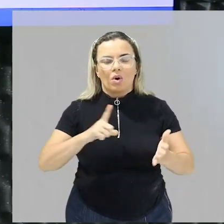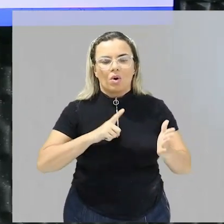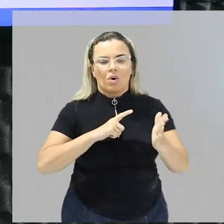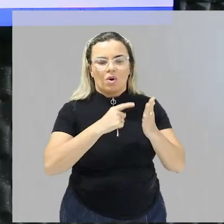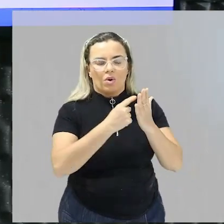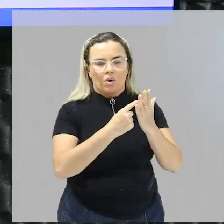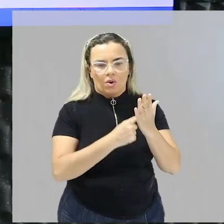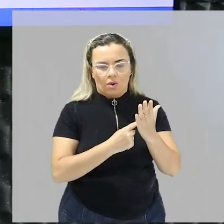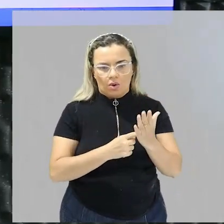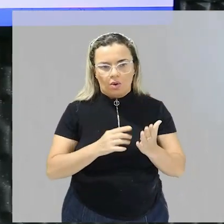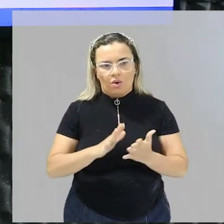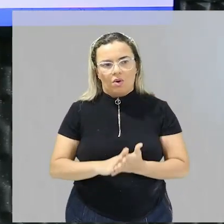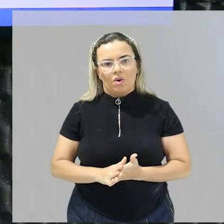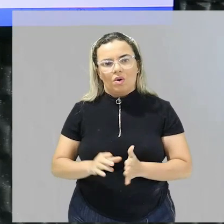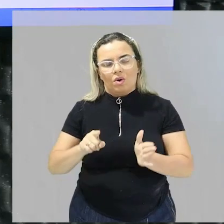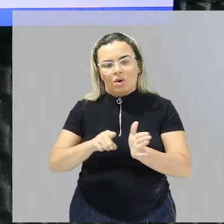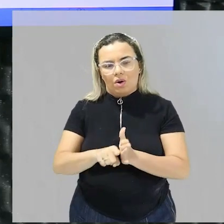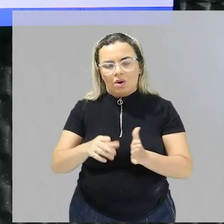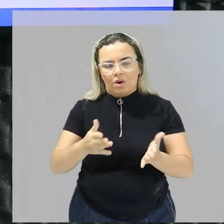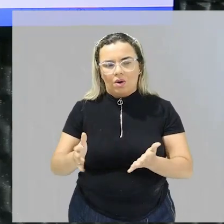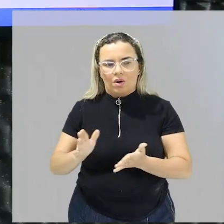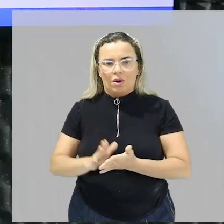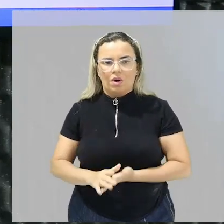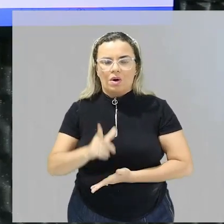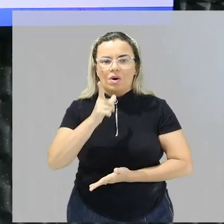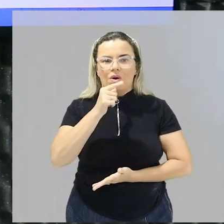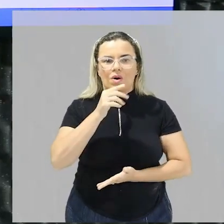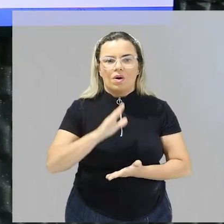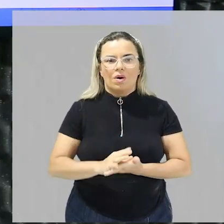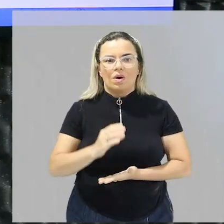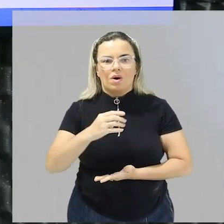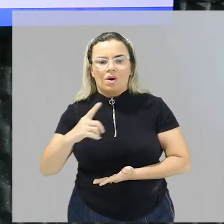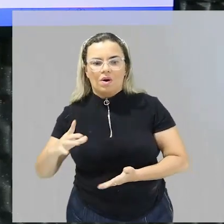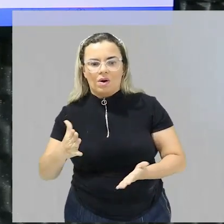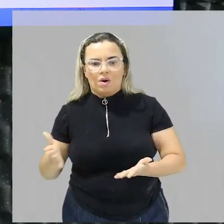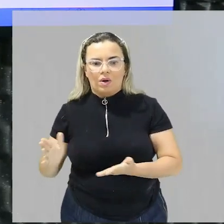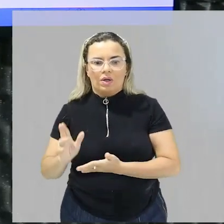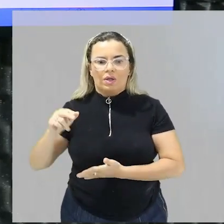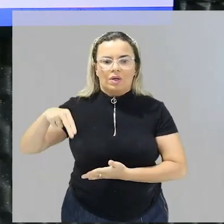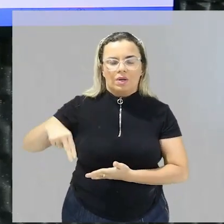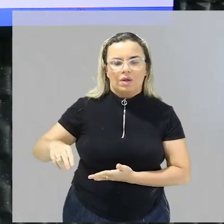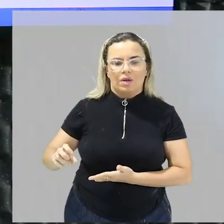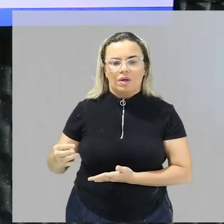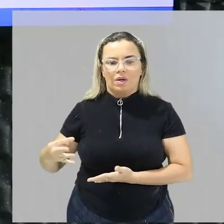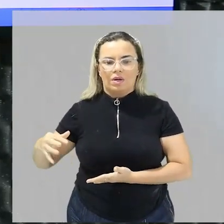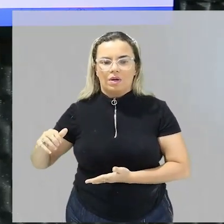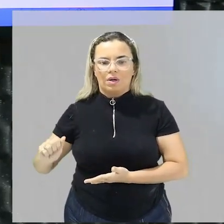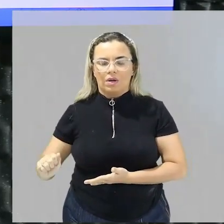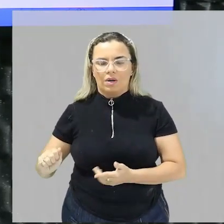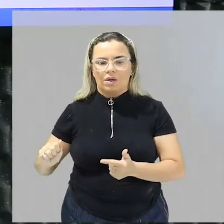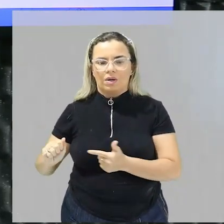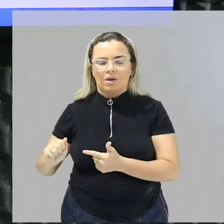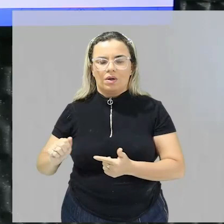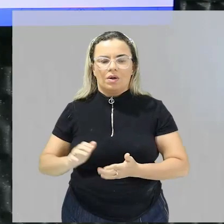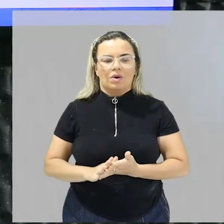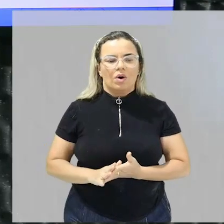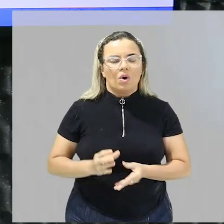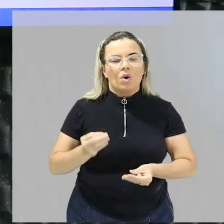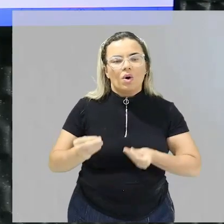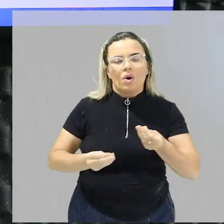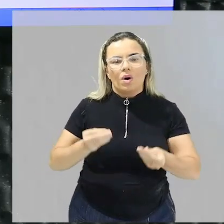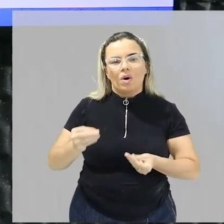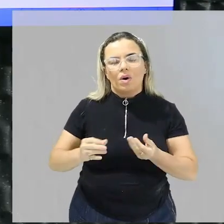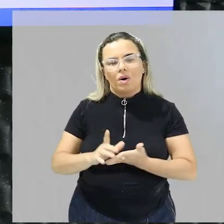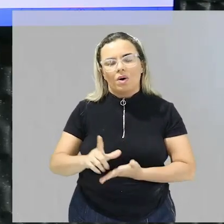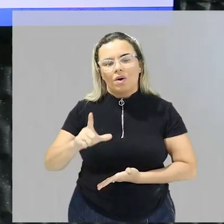no enunciado, ele disse para nós que a água foi classificada como neutra. Na classificação como neutra,